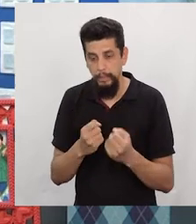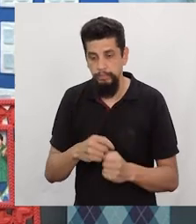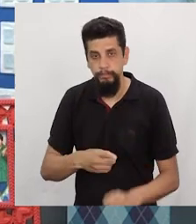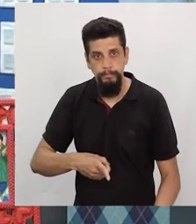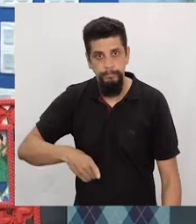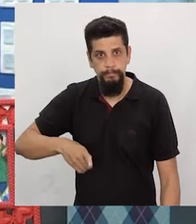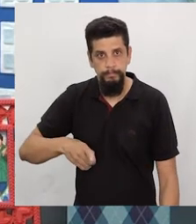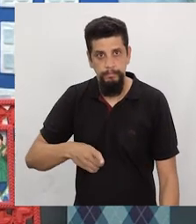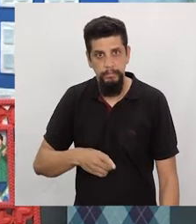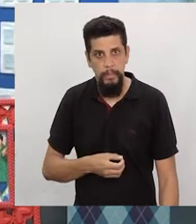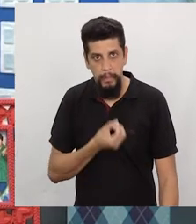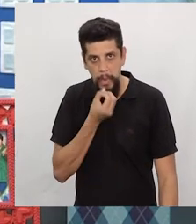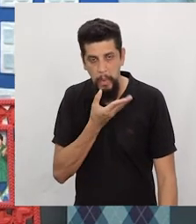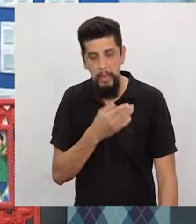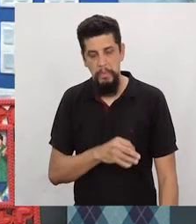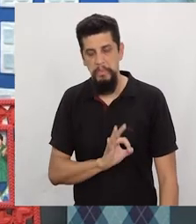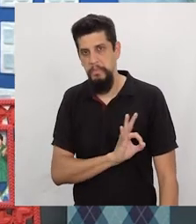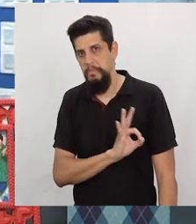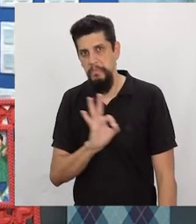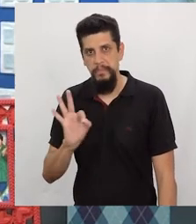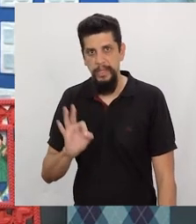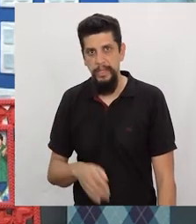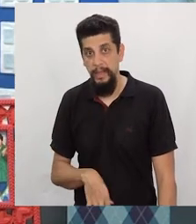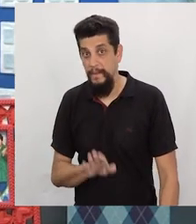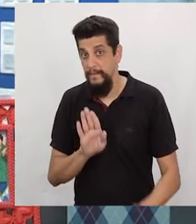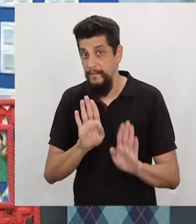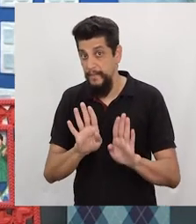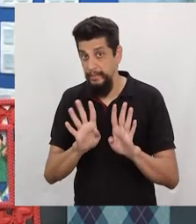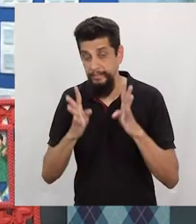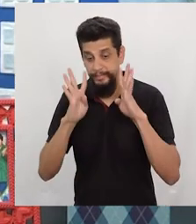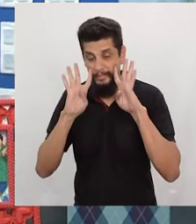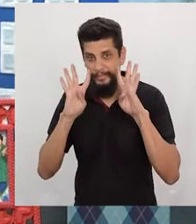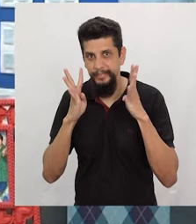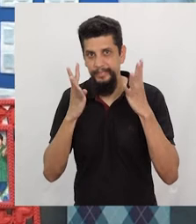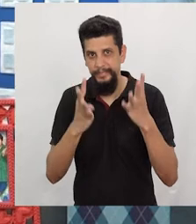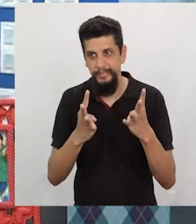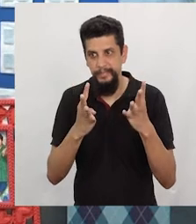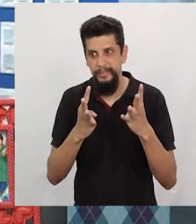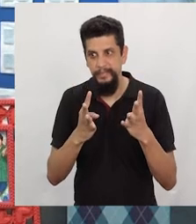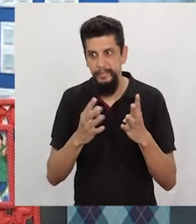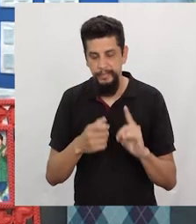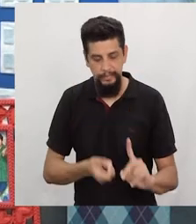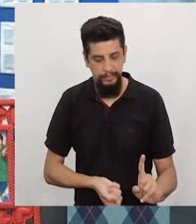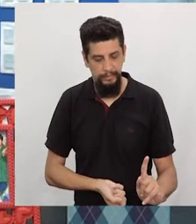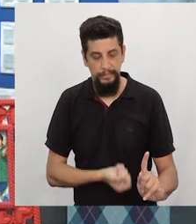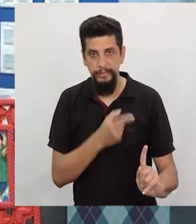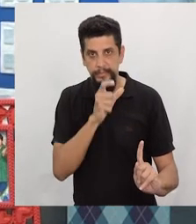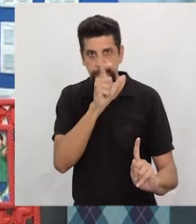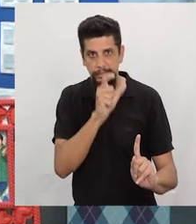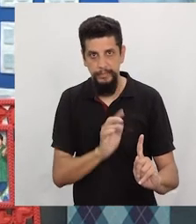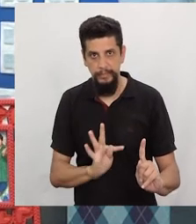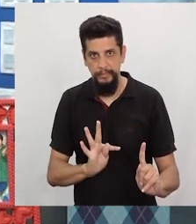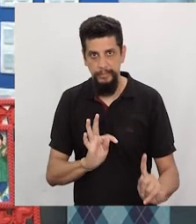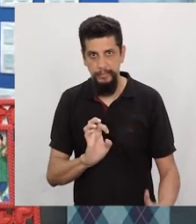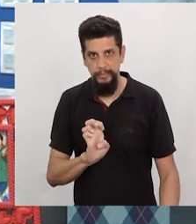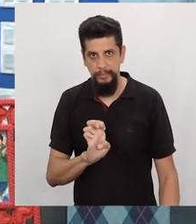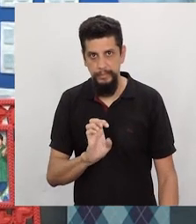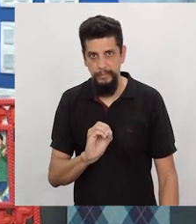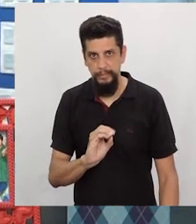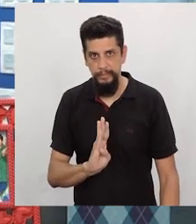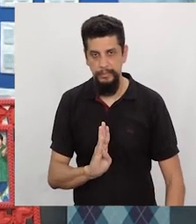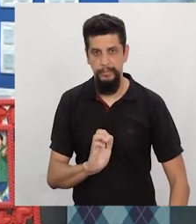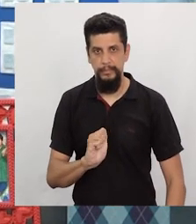muito talentoso. Que bom! Fiquem atentos ao suspeitíssimo